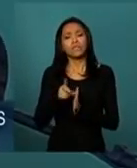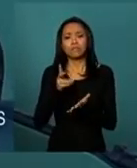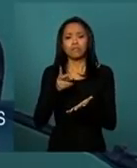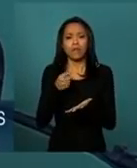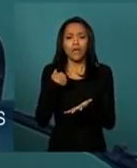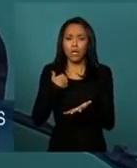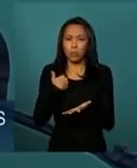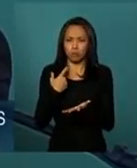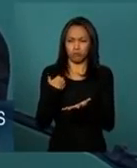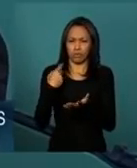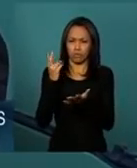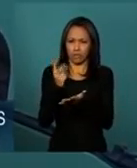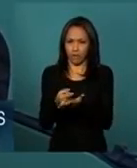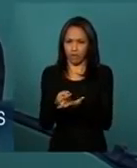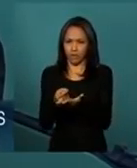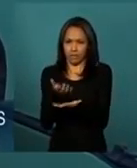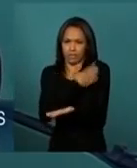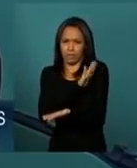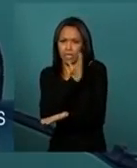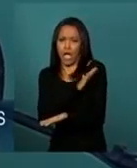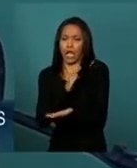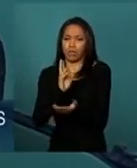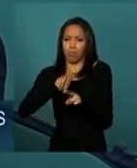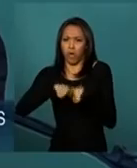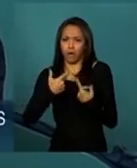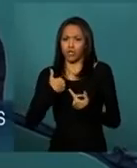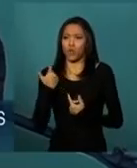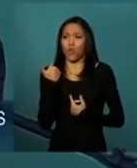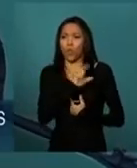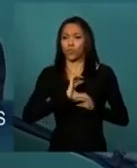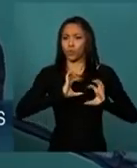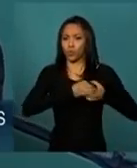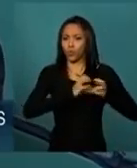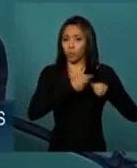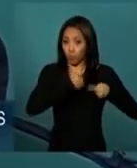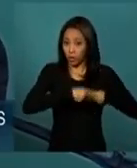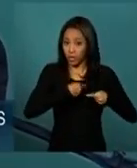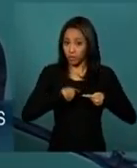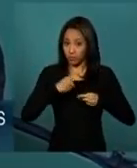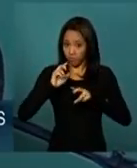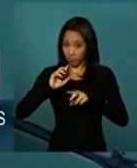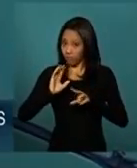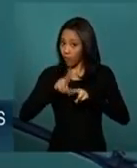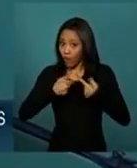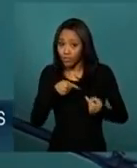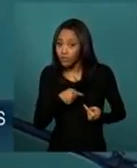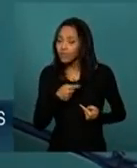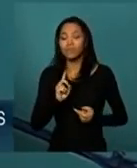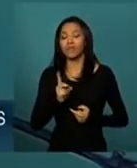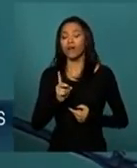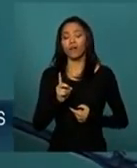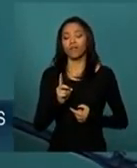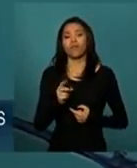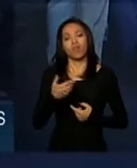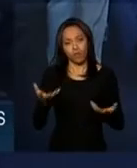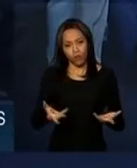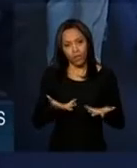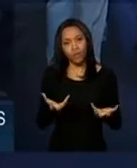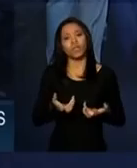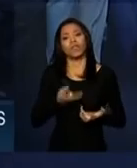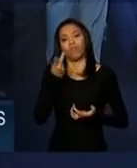em nenhum momento, fui discriminado por conta de cor partidária. E gostaria de registrar isso. Porque é